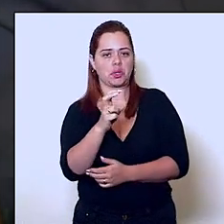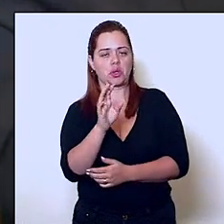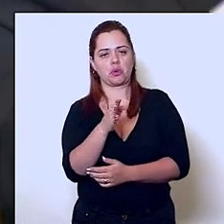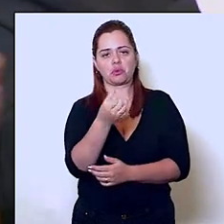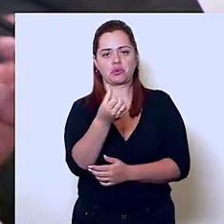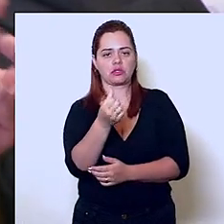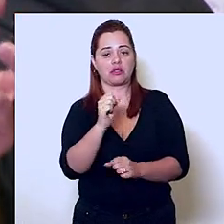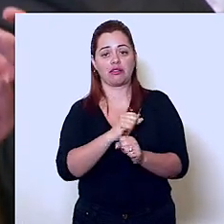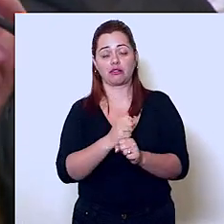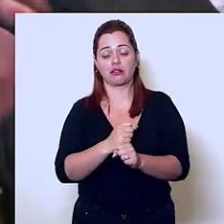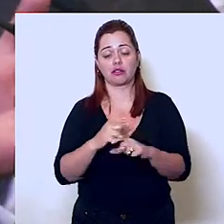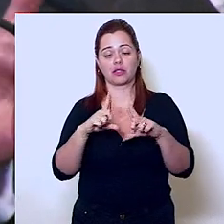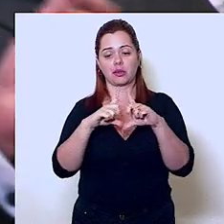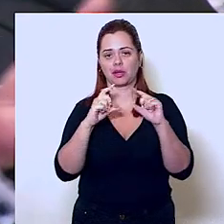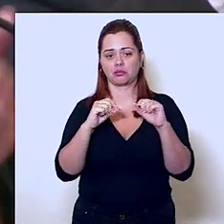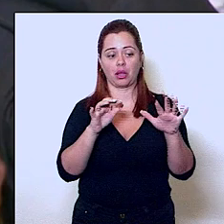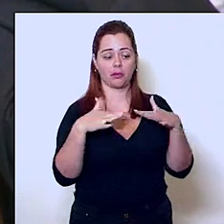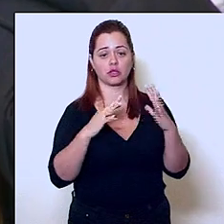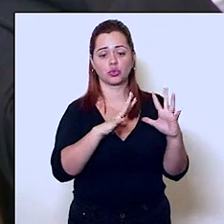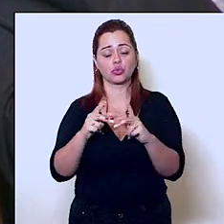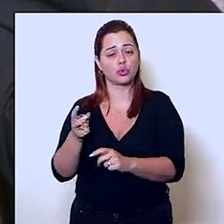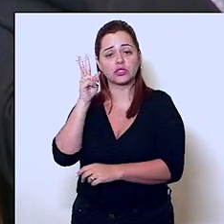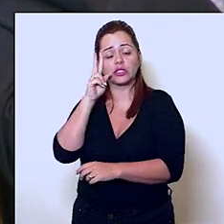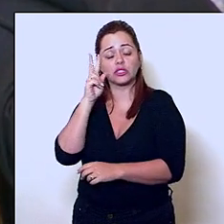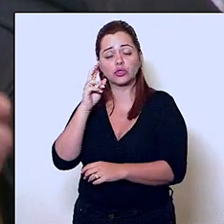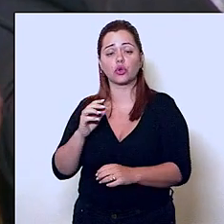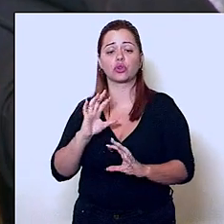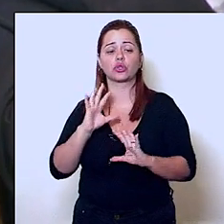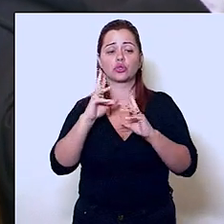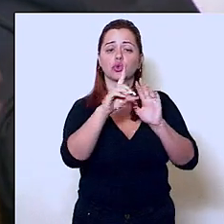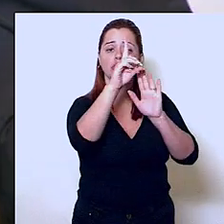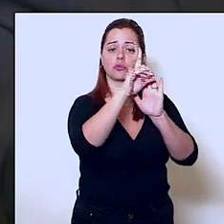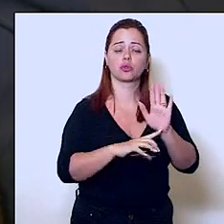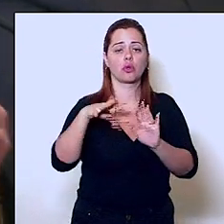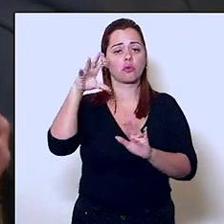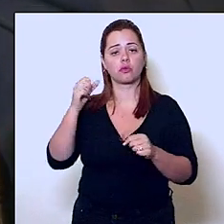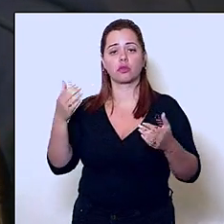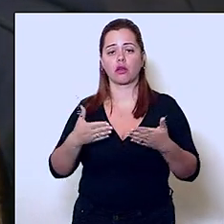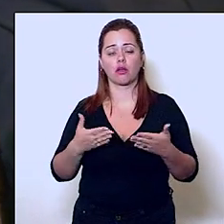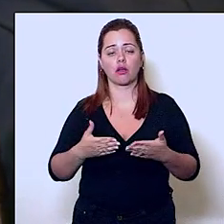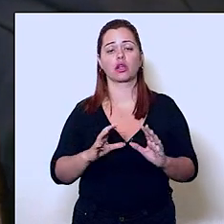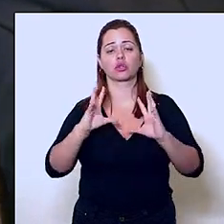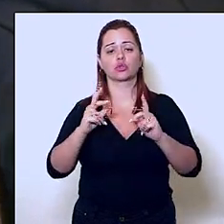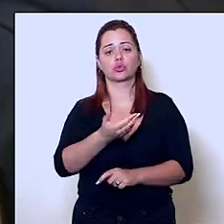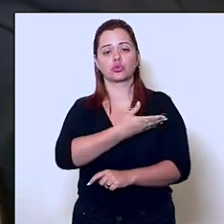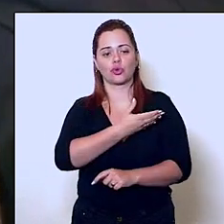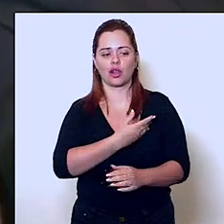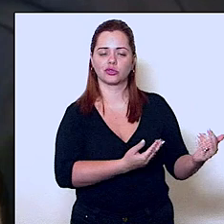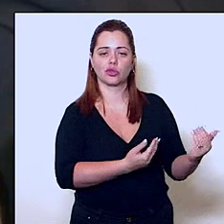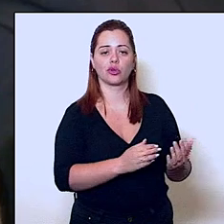era impressionante como essas histórias, esses depoimentos que nós ouvimos aqui, vinham, então, esses colegas mais modernos, com